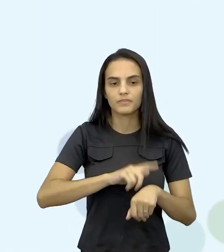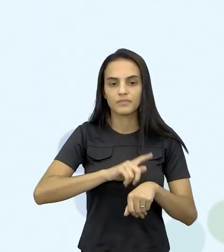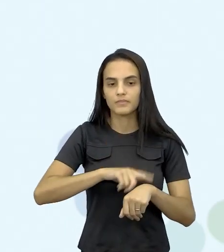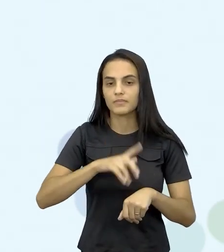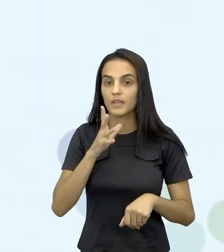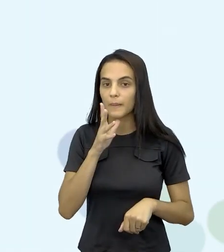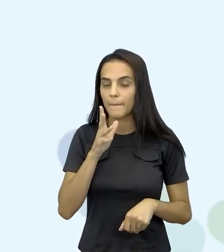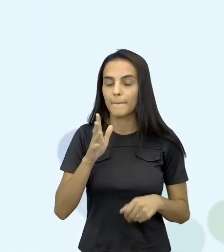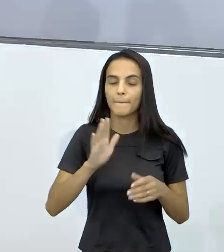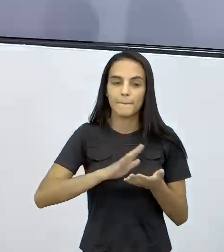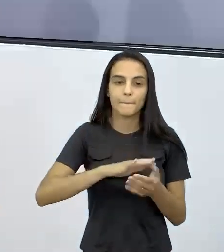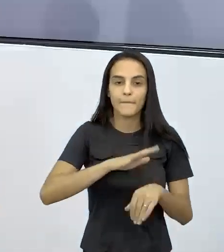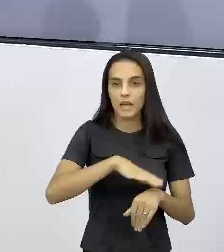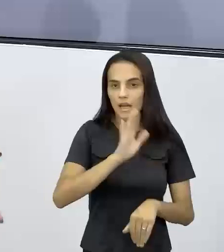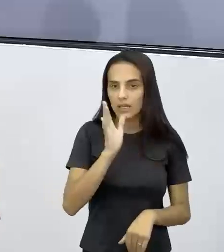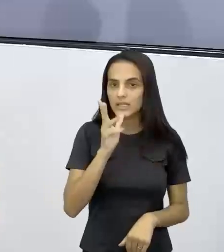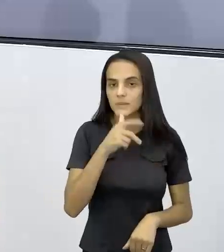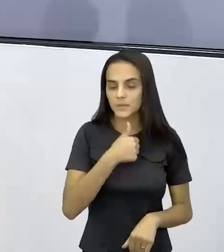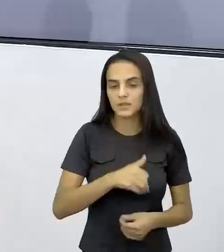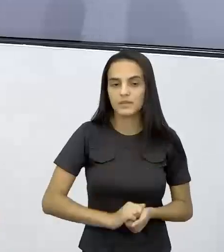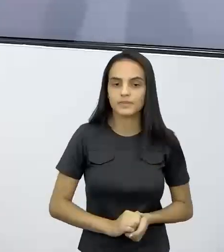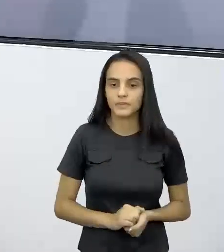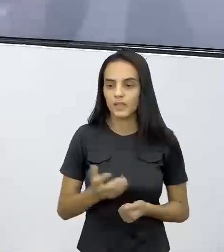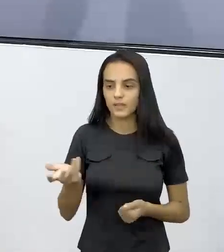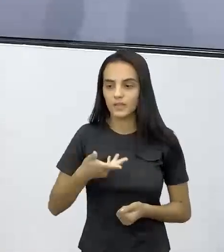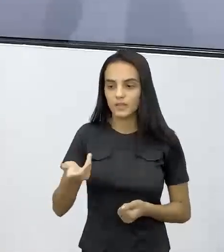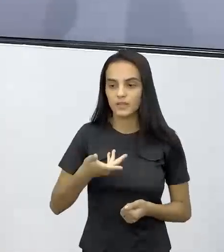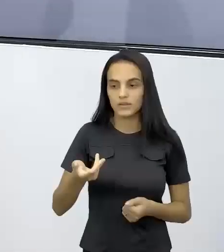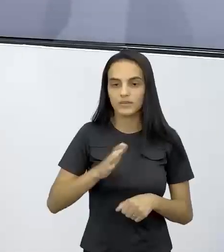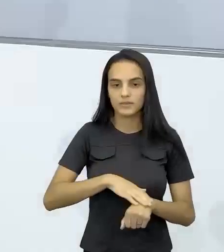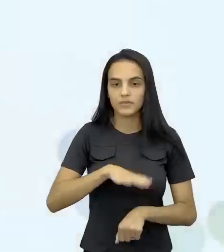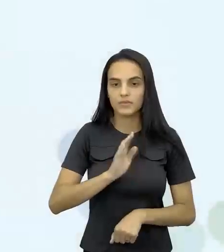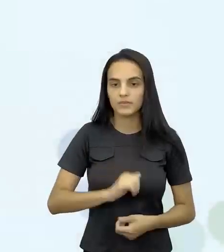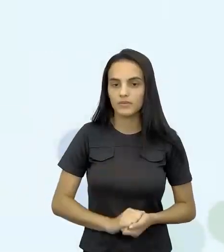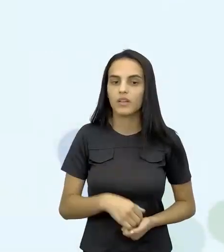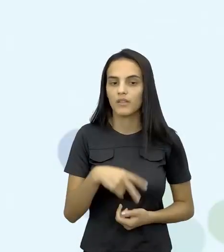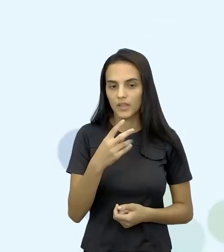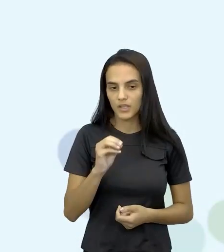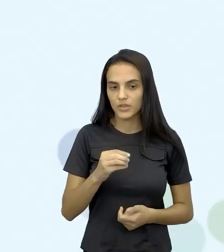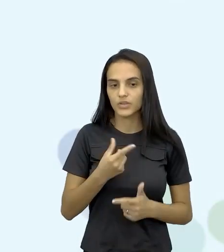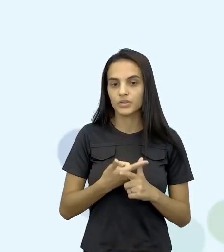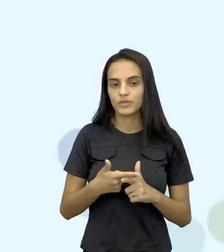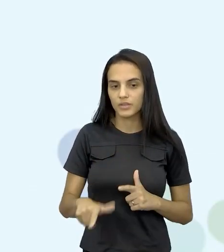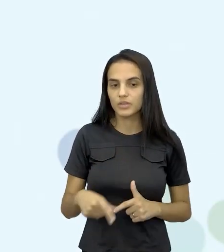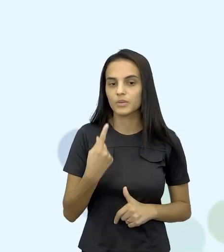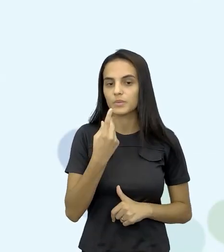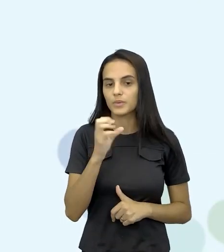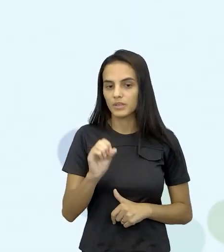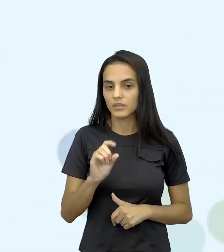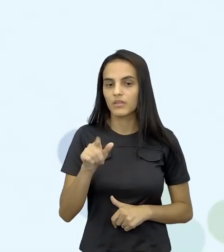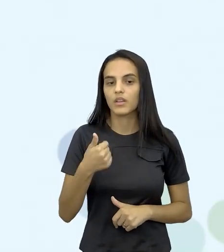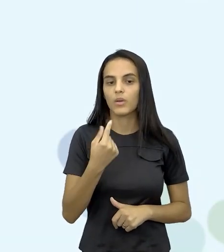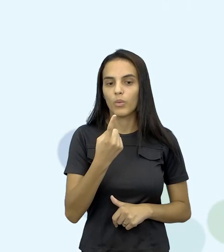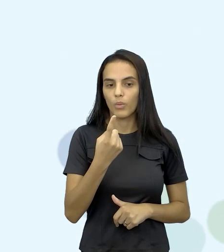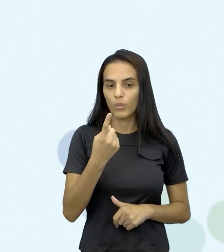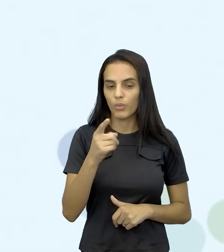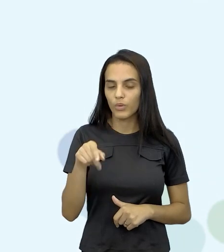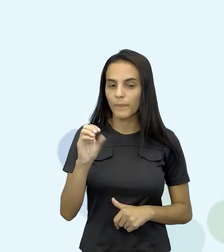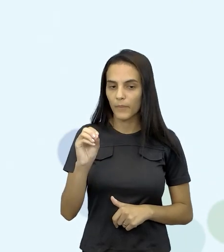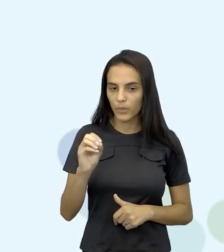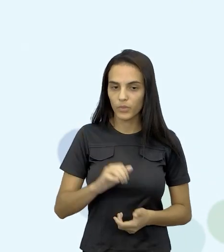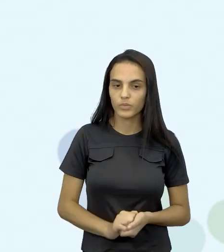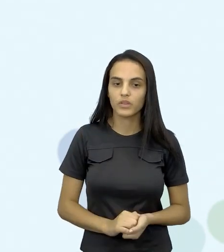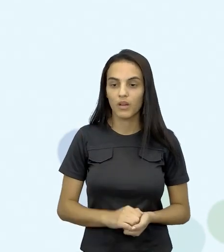mais devagar, então a velocidade é maior. Tá certo? Ali, ó, 20 dividido por 19 deu 1 e pouco. Eu tô considerando uma